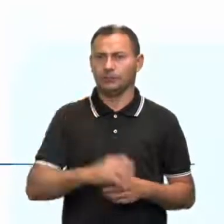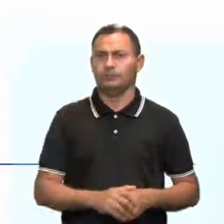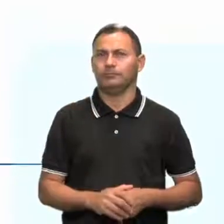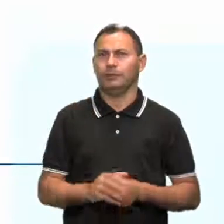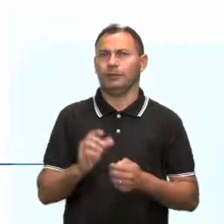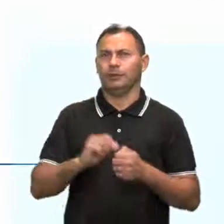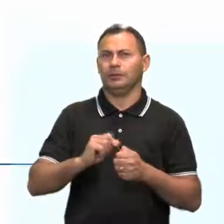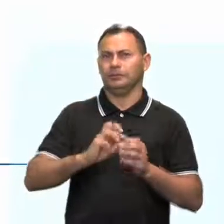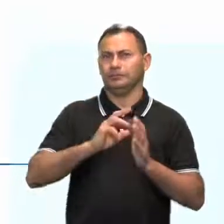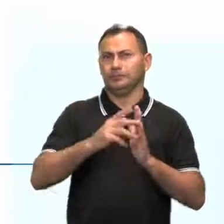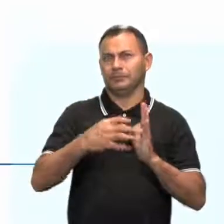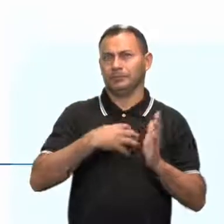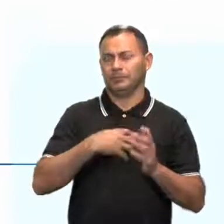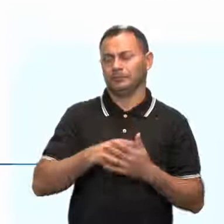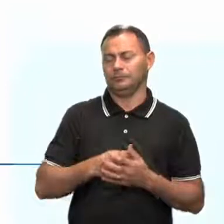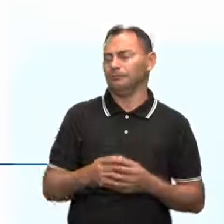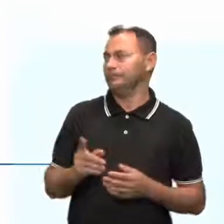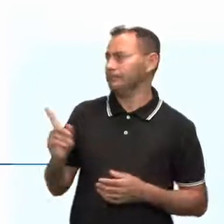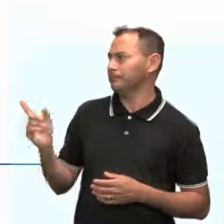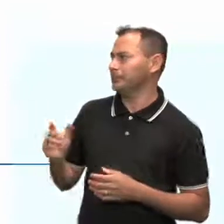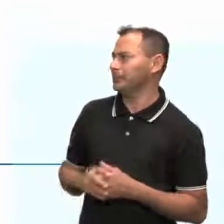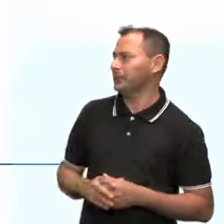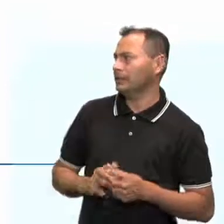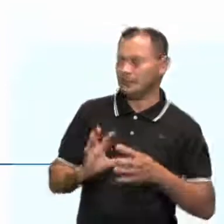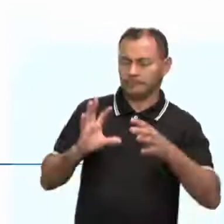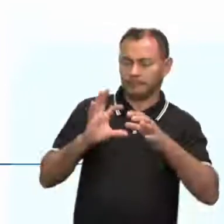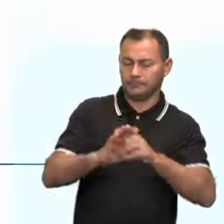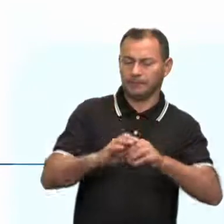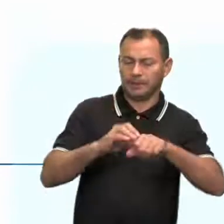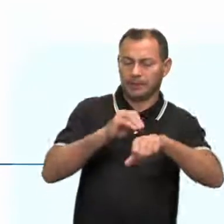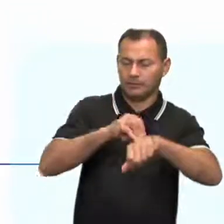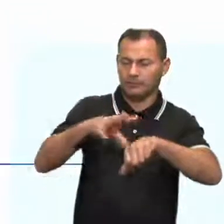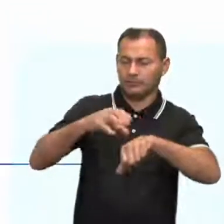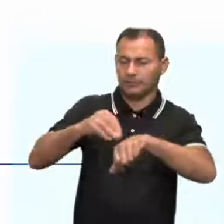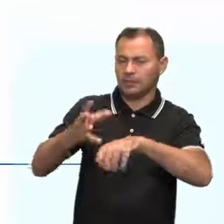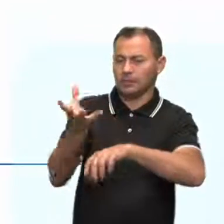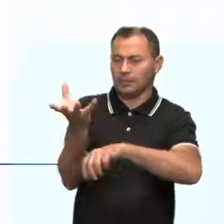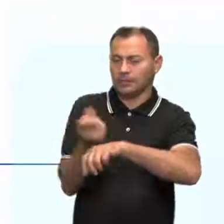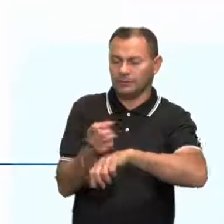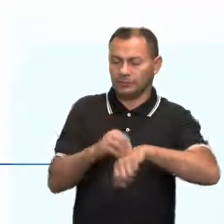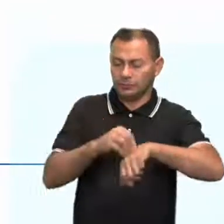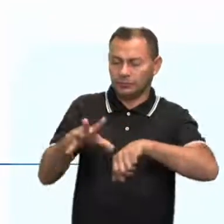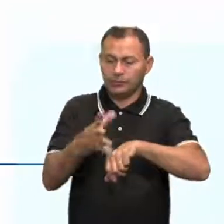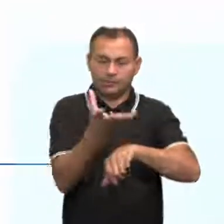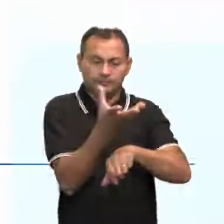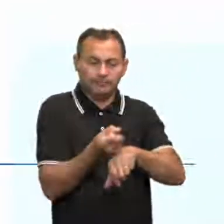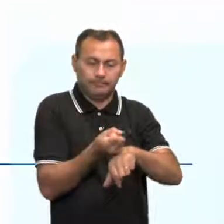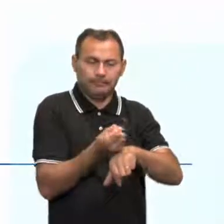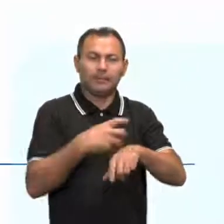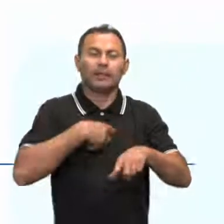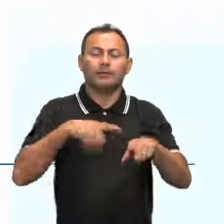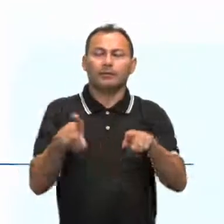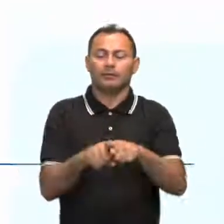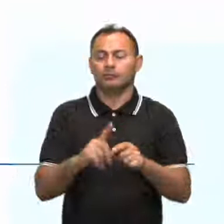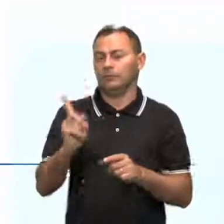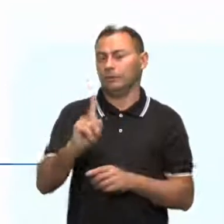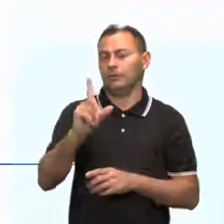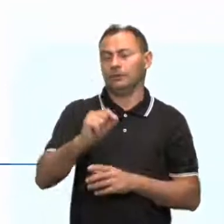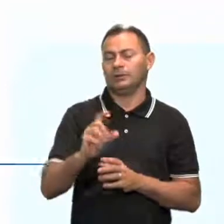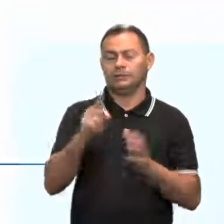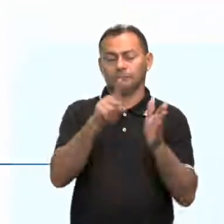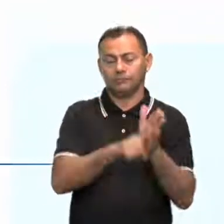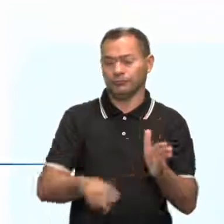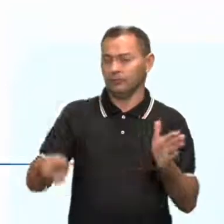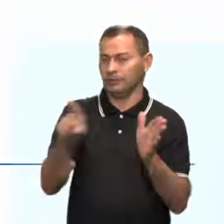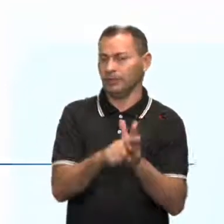pode ser feito de várias maneiras. Sincronizando o transmissor com o receptor, ou também existe a maneira não síncrona,